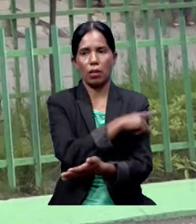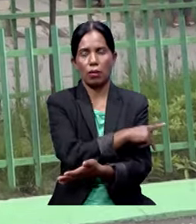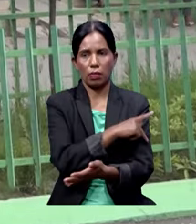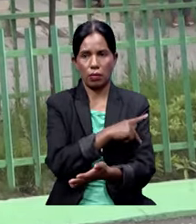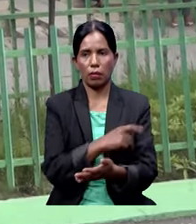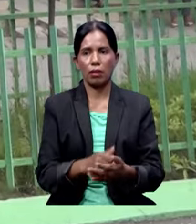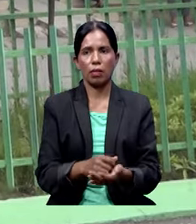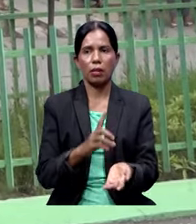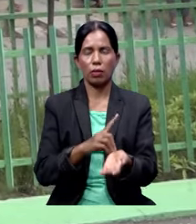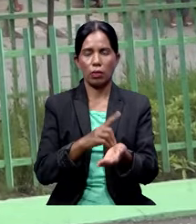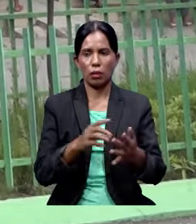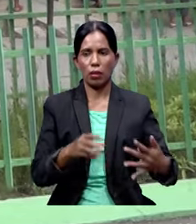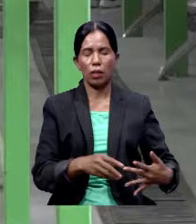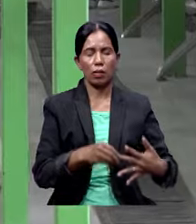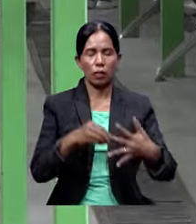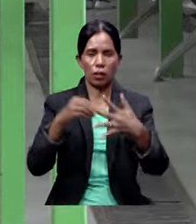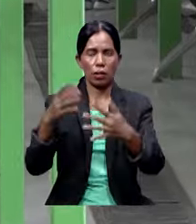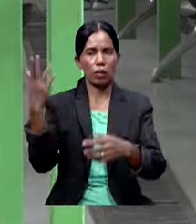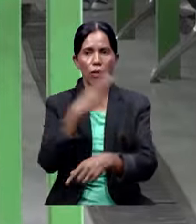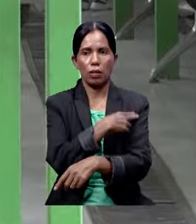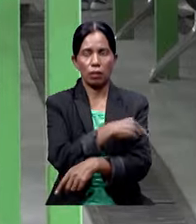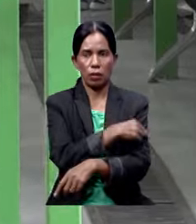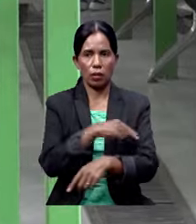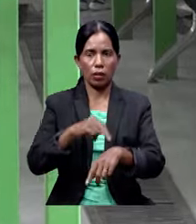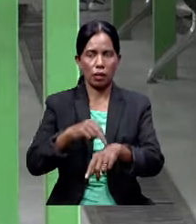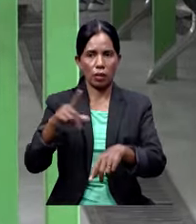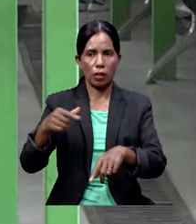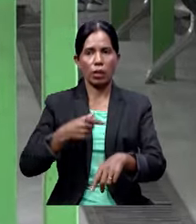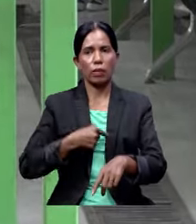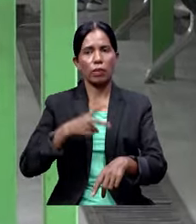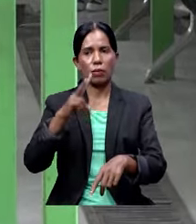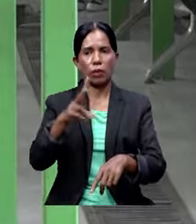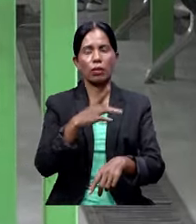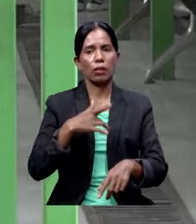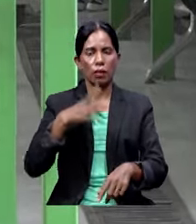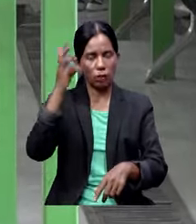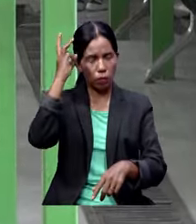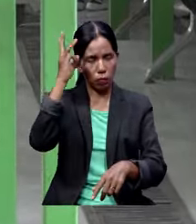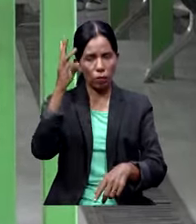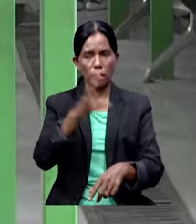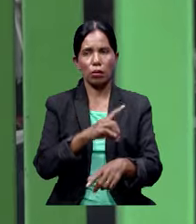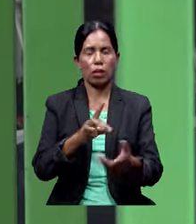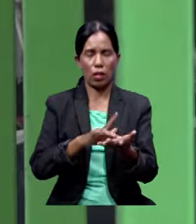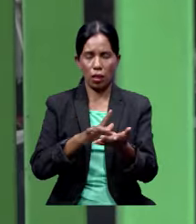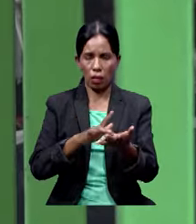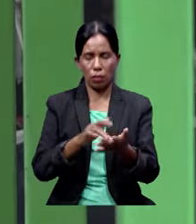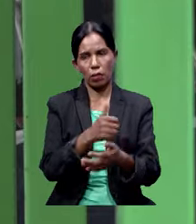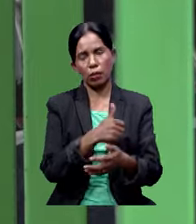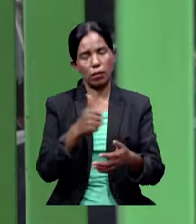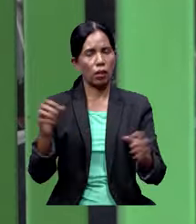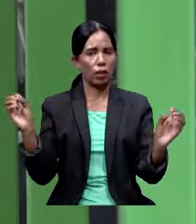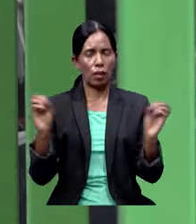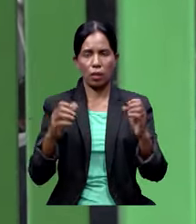Médico especialista oftalmologia e Hospital Nacional Guido Valadares sente preocupa mos ho estoca e moro balo nebe mamu